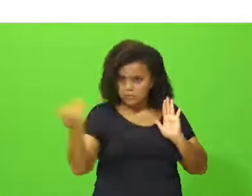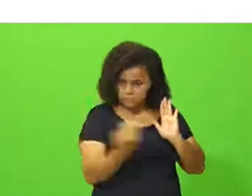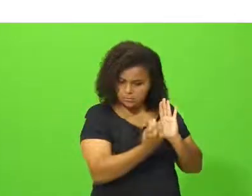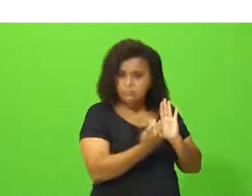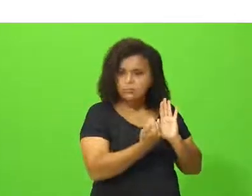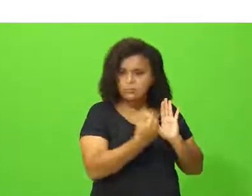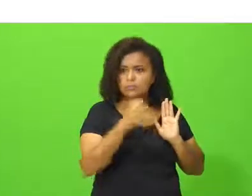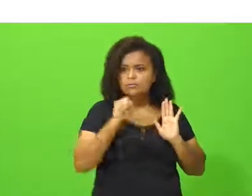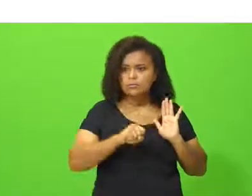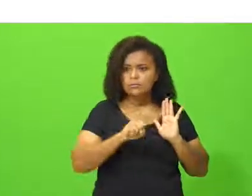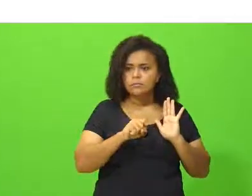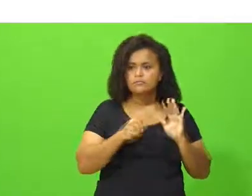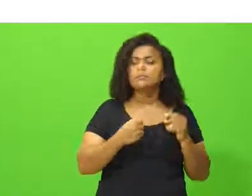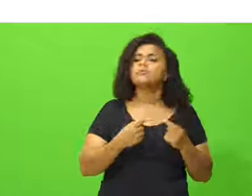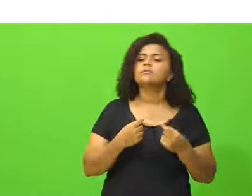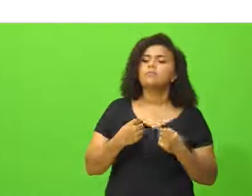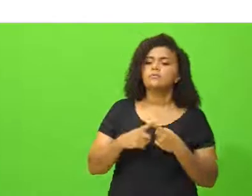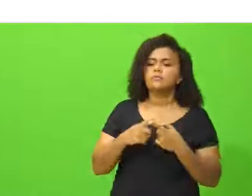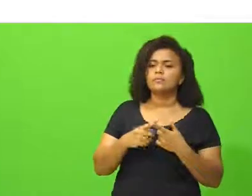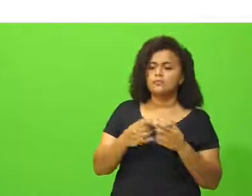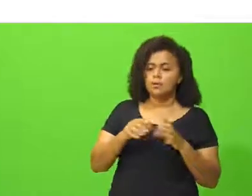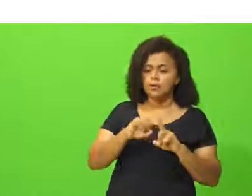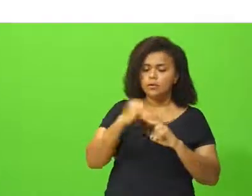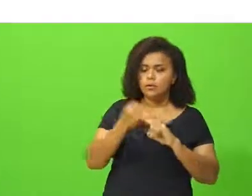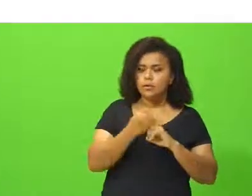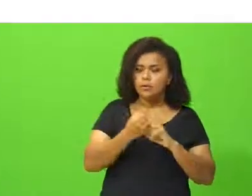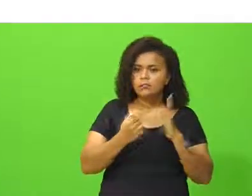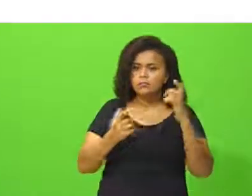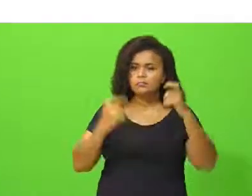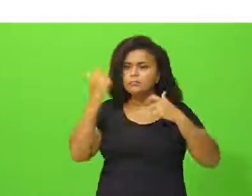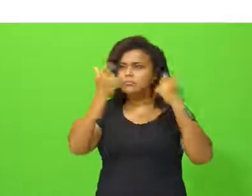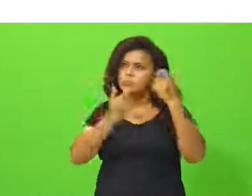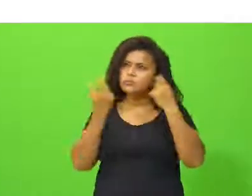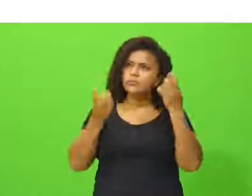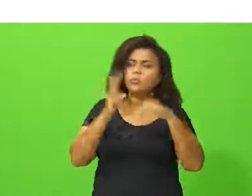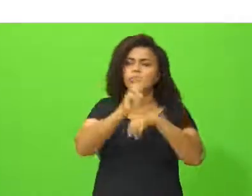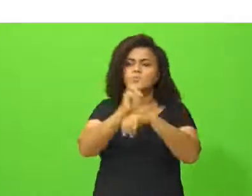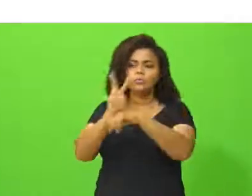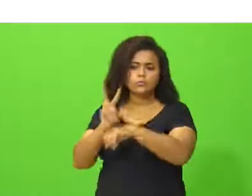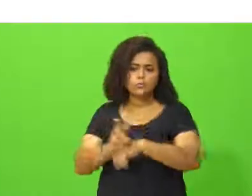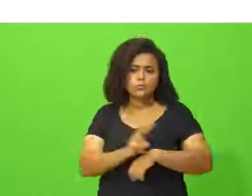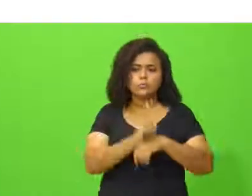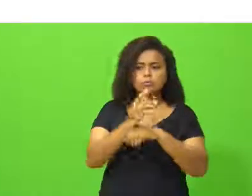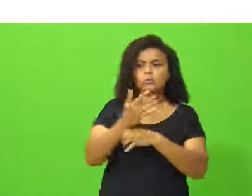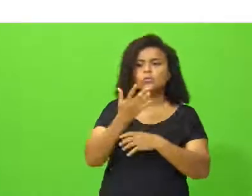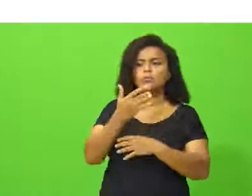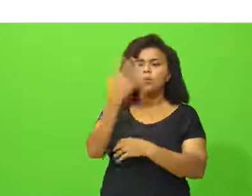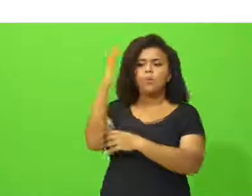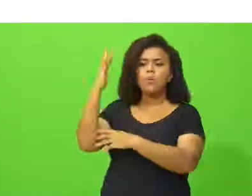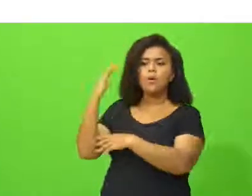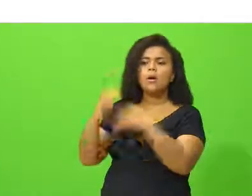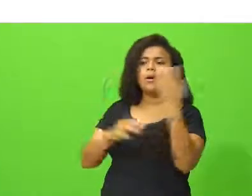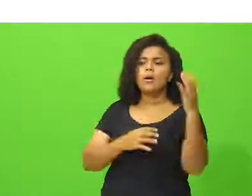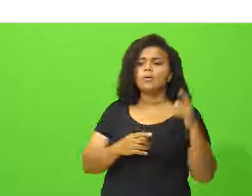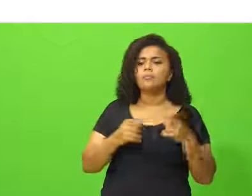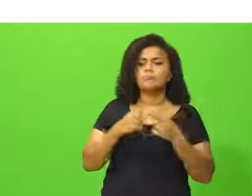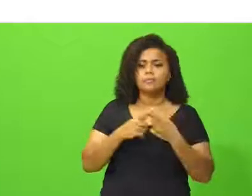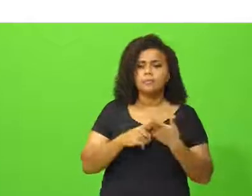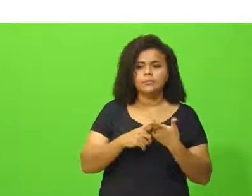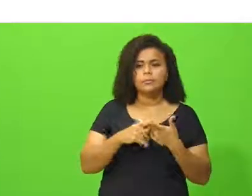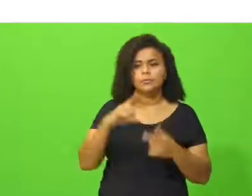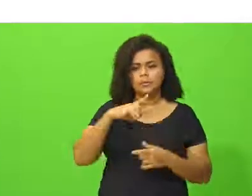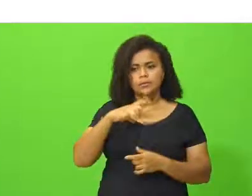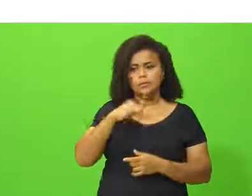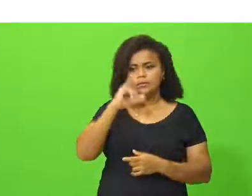as empresas, para que a própria sociedade civil se preocupasse com o meio. Por exemplo, em nível federal, a gente vai ter o IBAMA